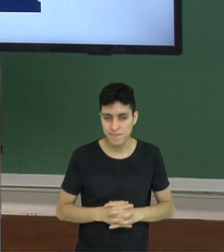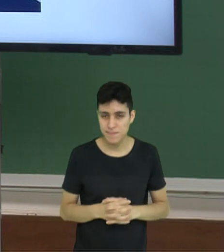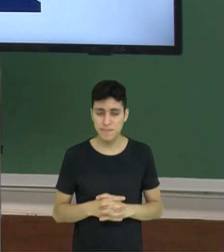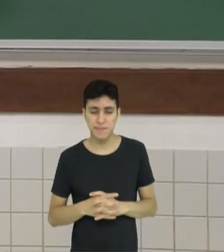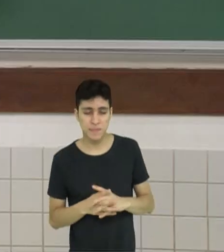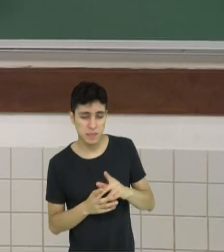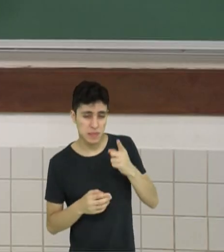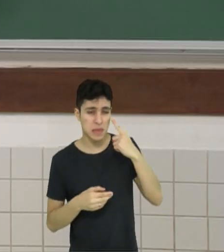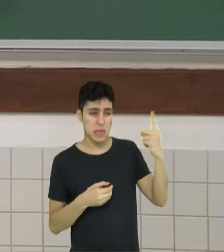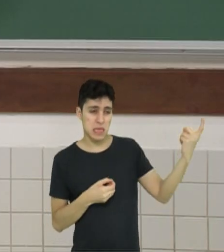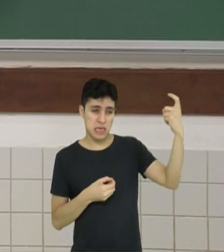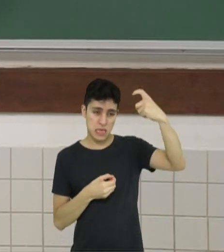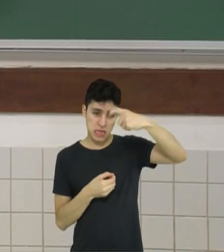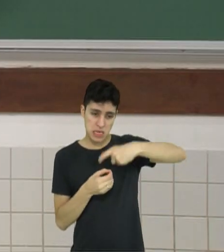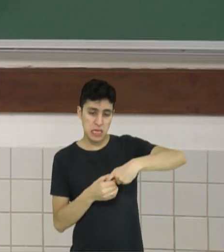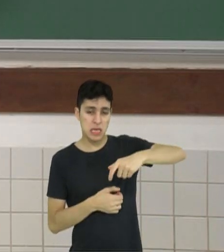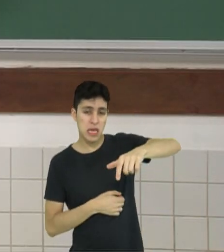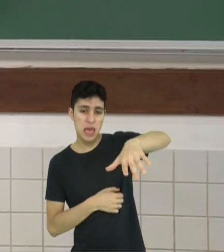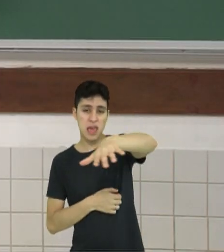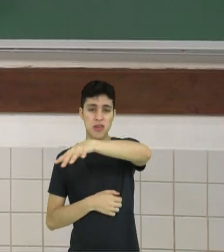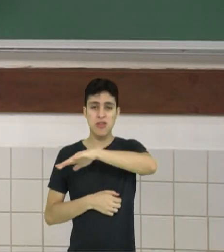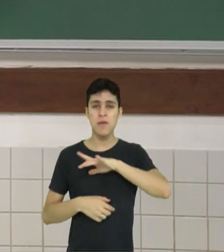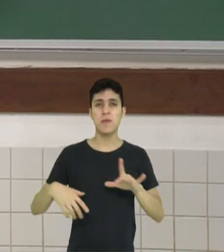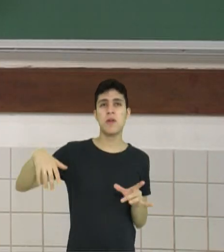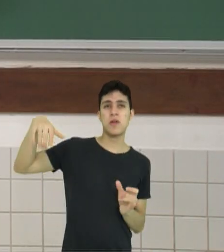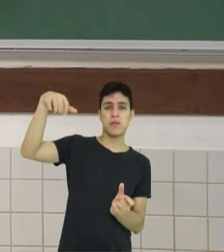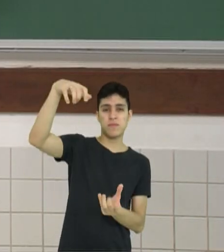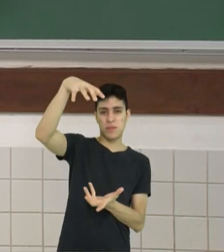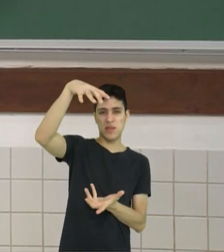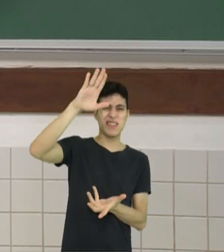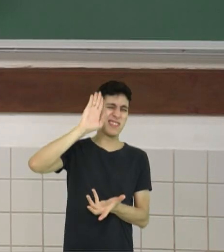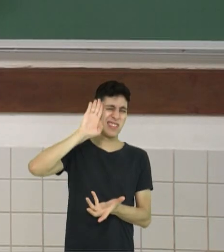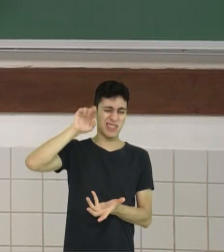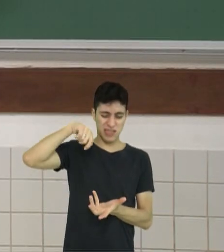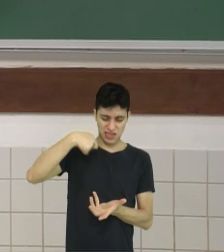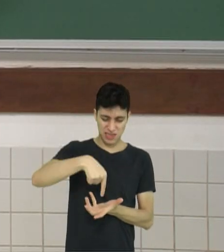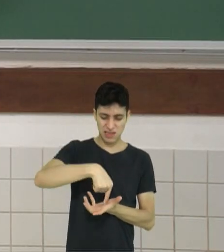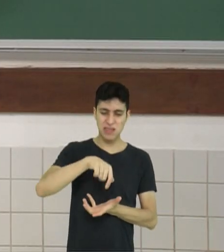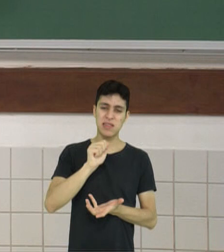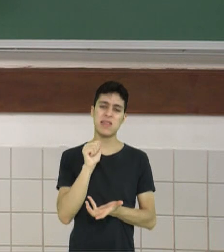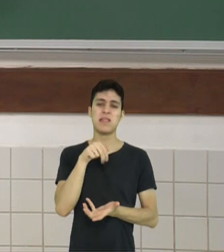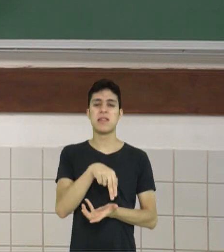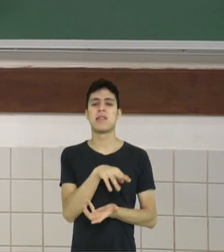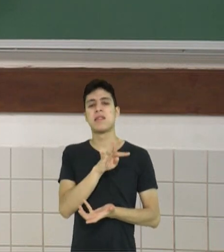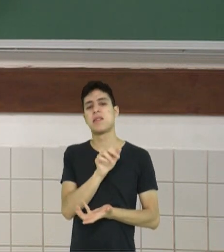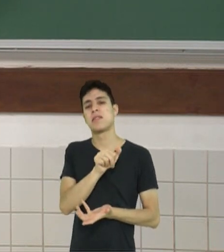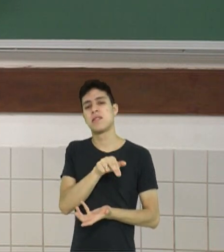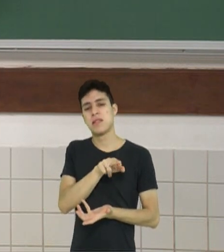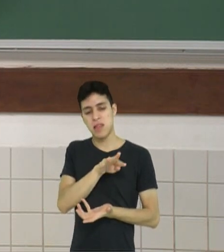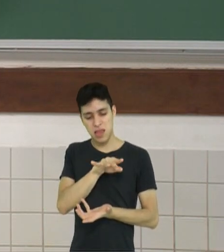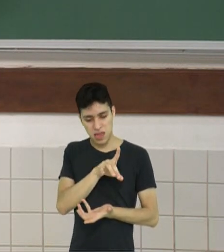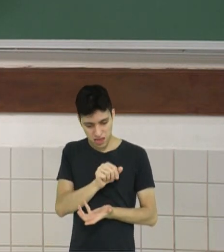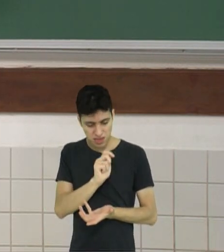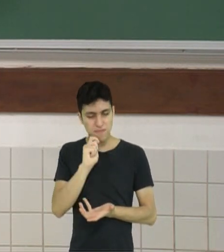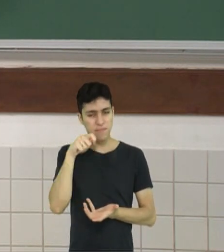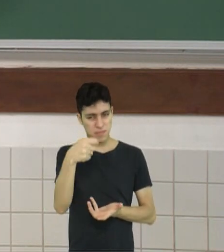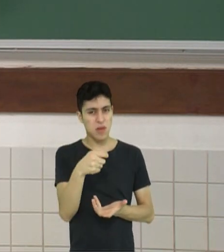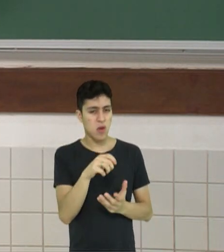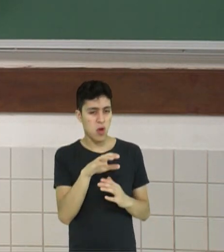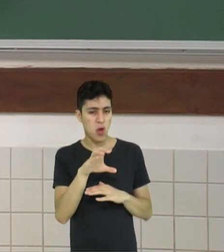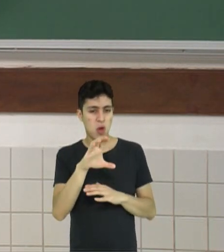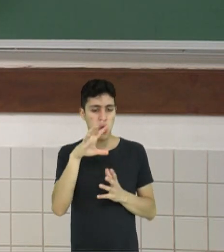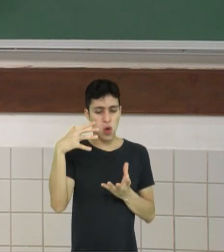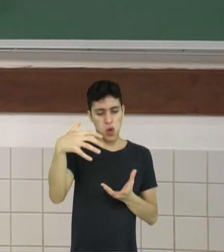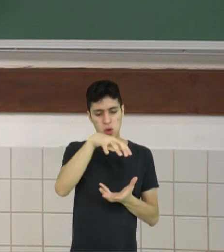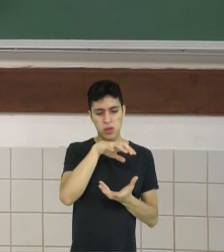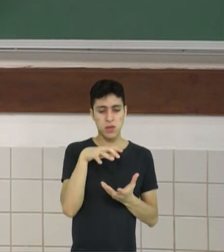que fizemos aí sobre as regiões polares, mais especificamente o caso da Antártida, que é considerada um continente, o quarto maior